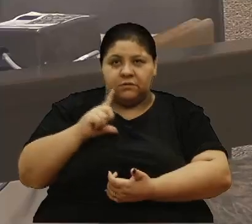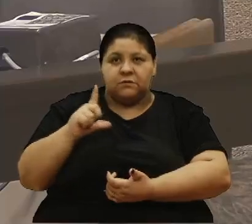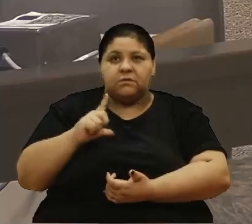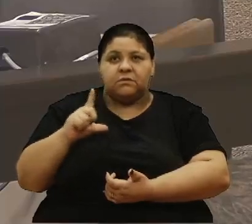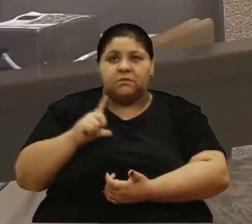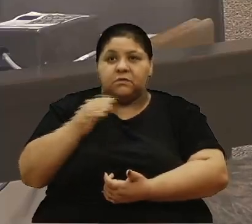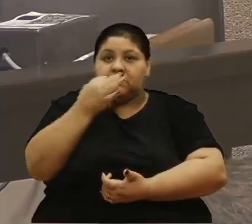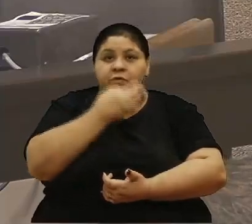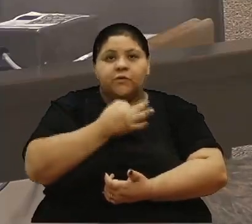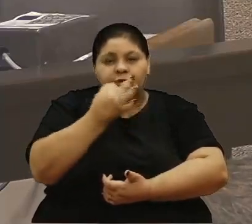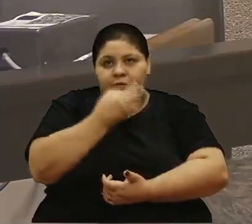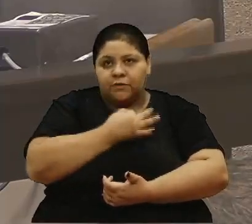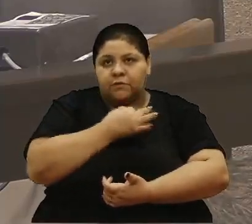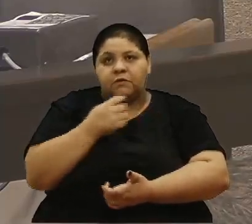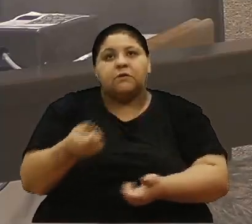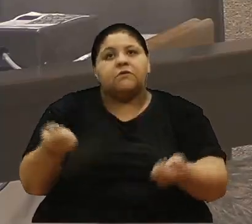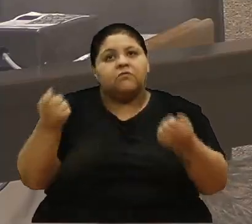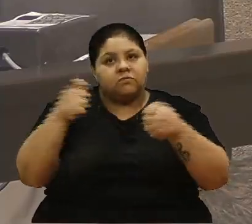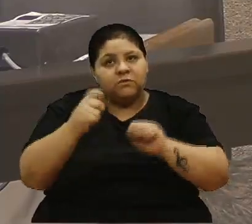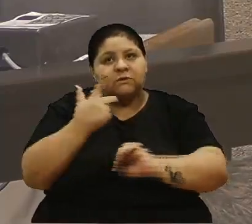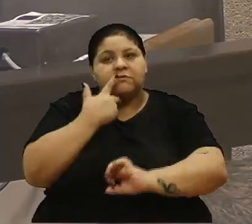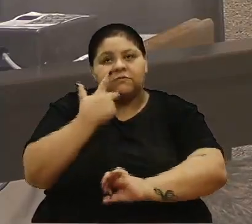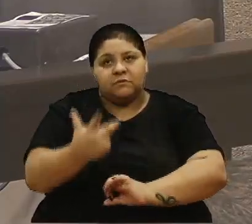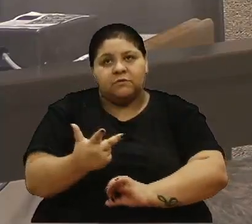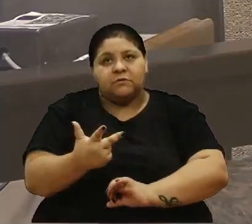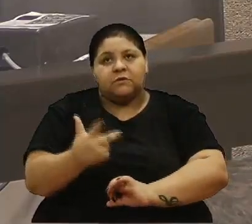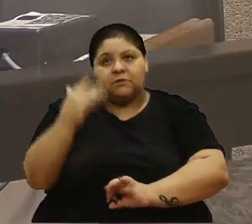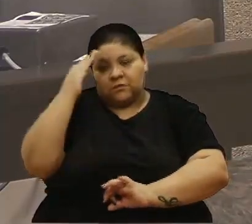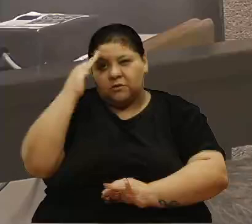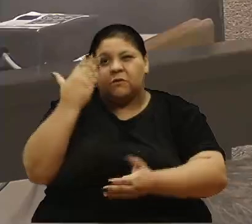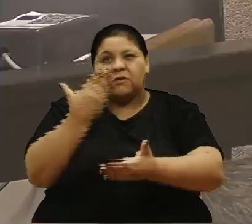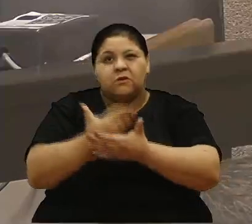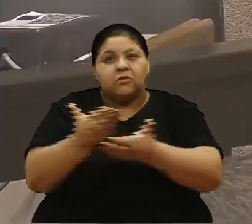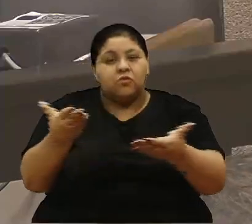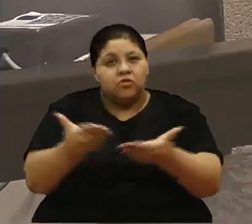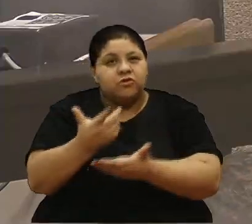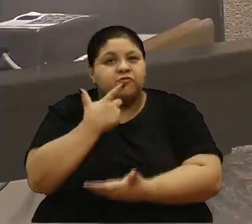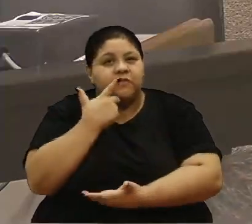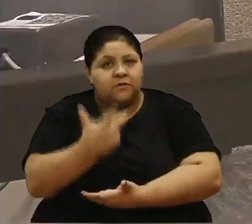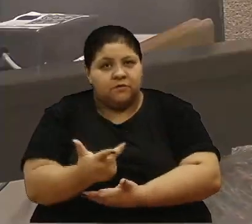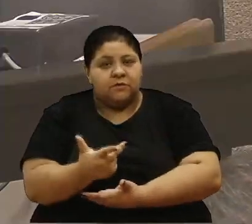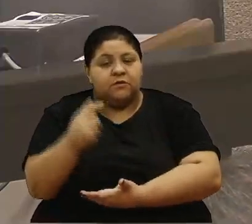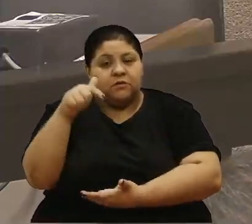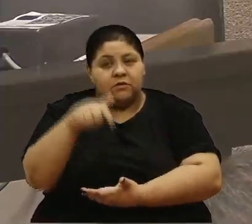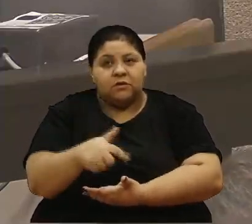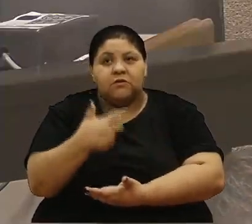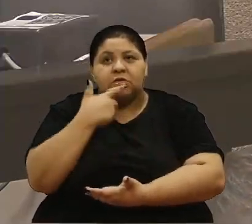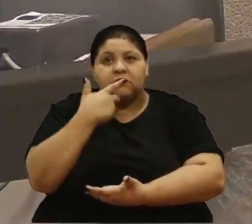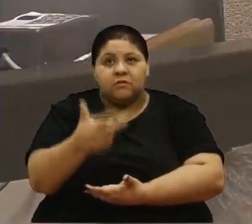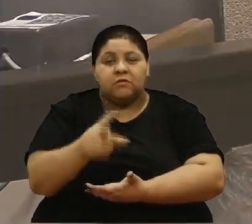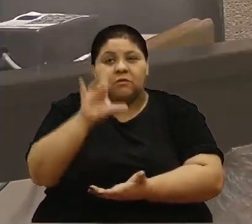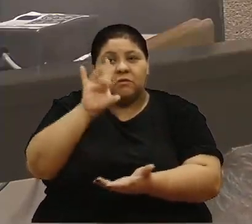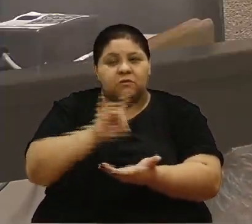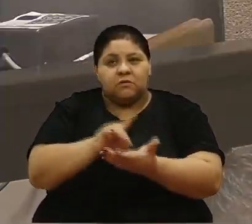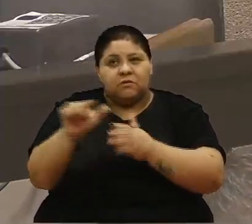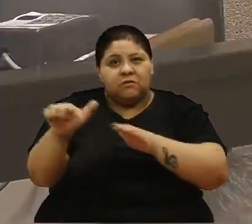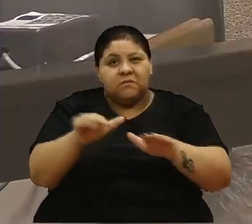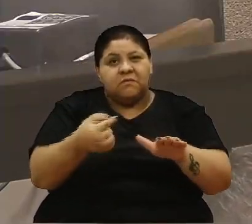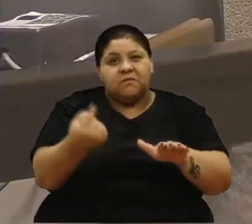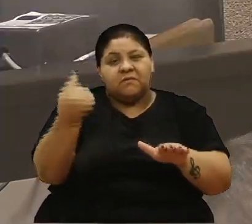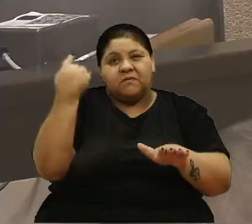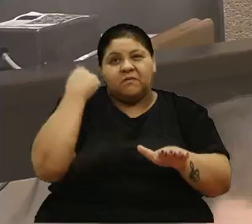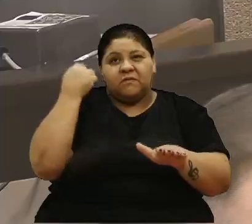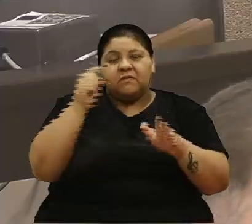situações em Caxias do Sul que precisamos falar, e acredito que estamos falando. E aqui eu quero deixar registrado que semana passada,